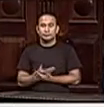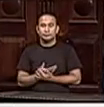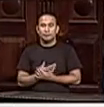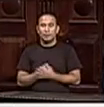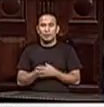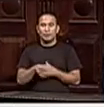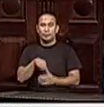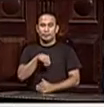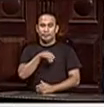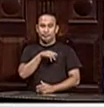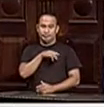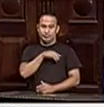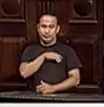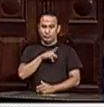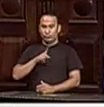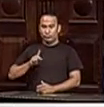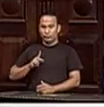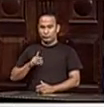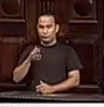Público Federal,